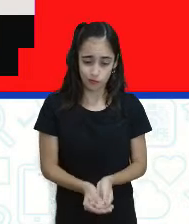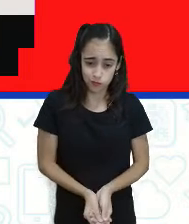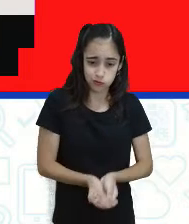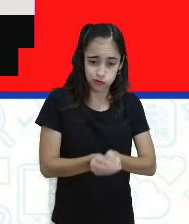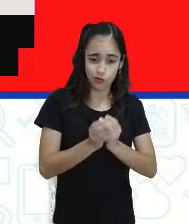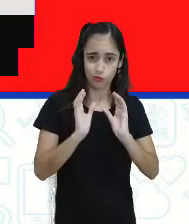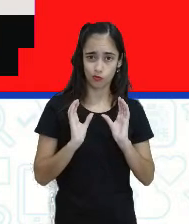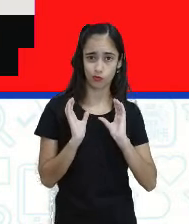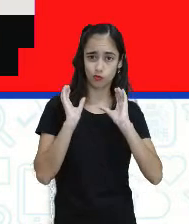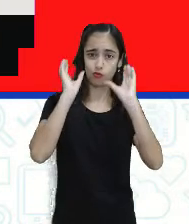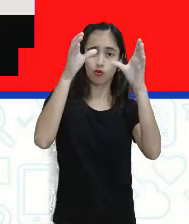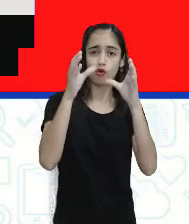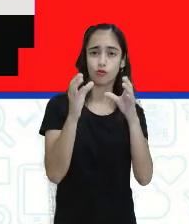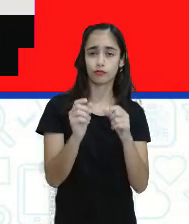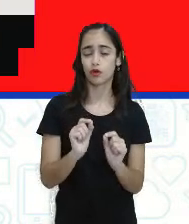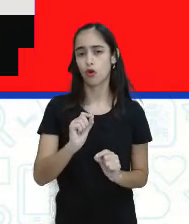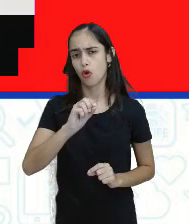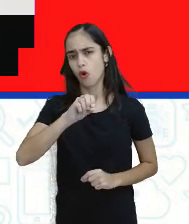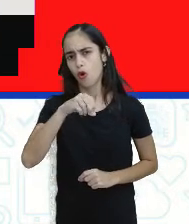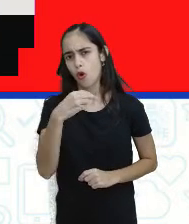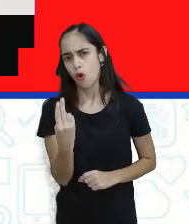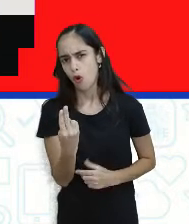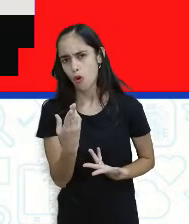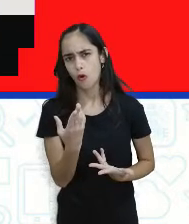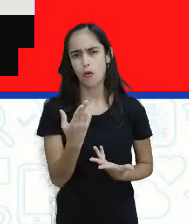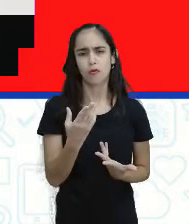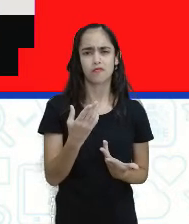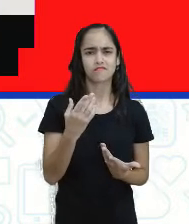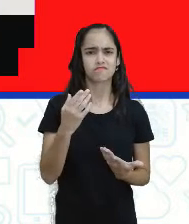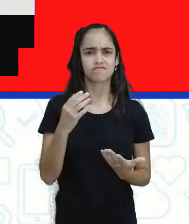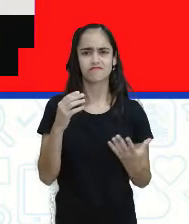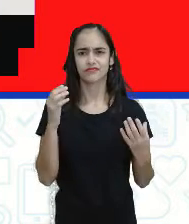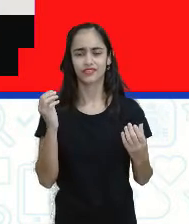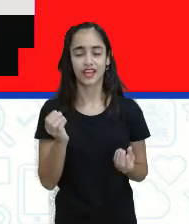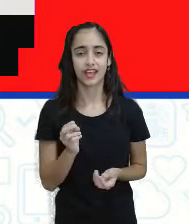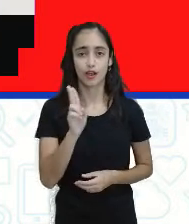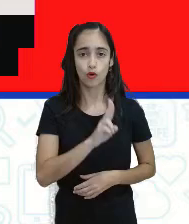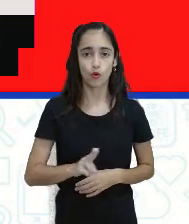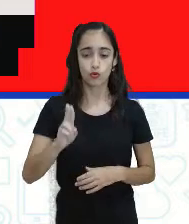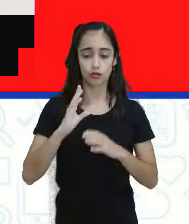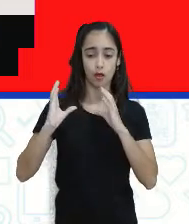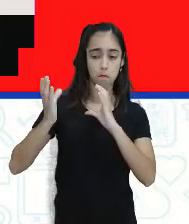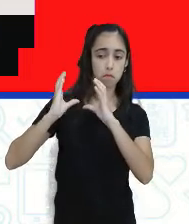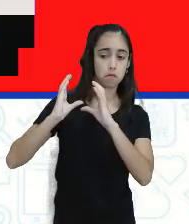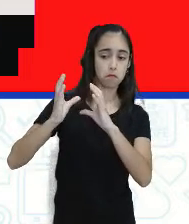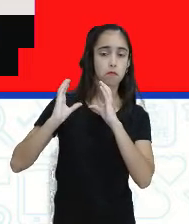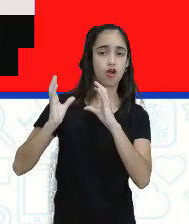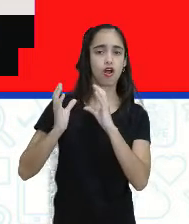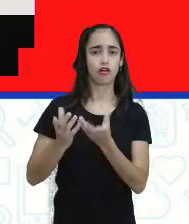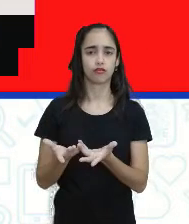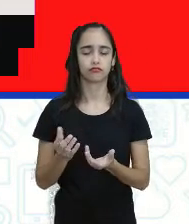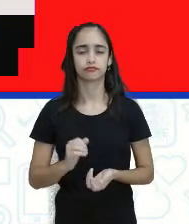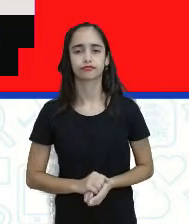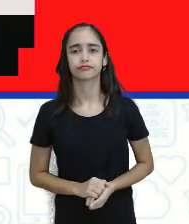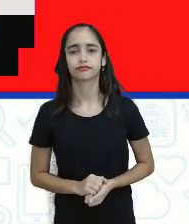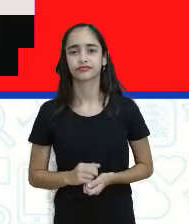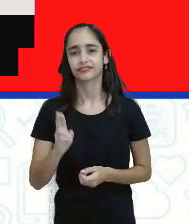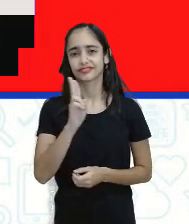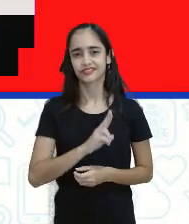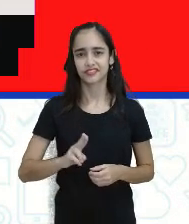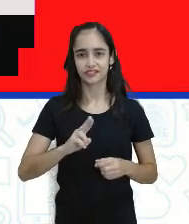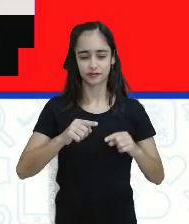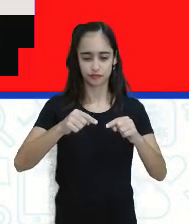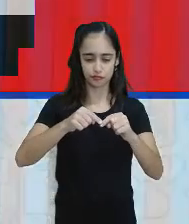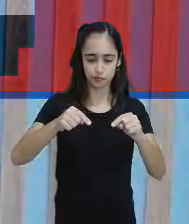lançar ou rebater a bola ou um objeto semelhante em direção a setores da quadra